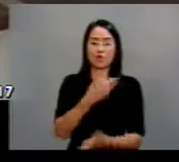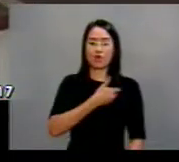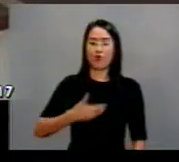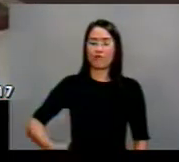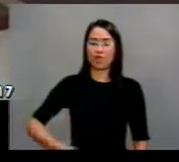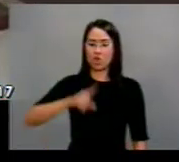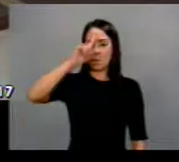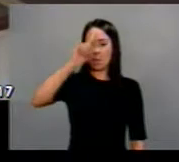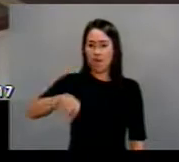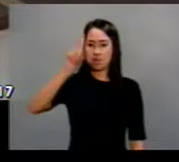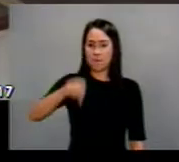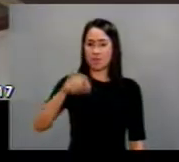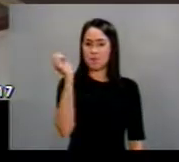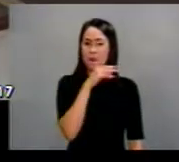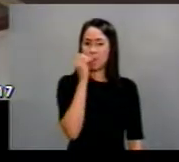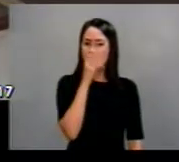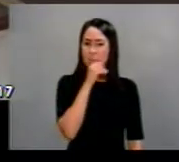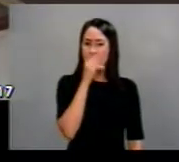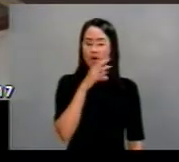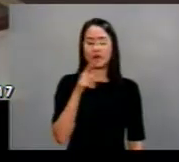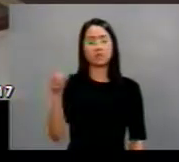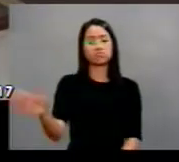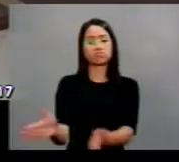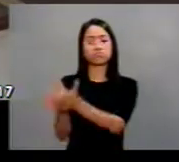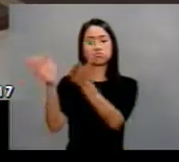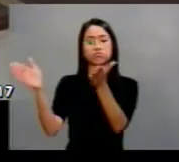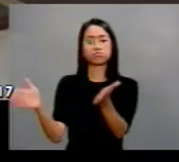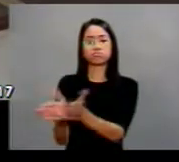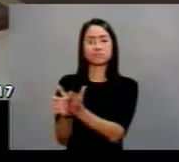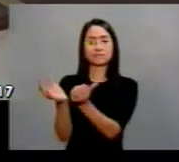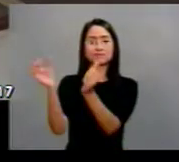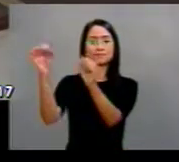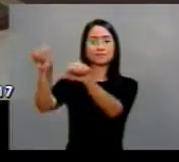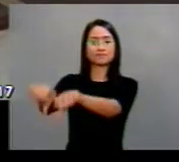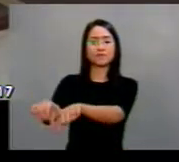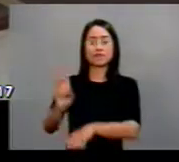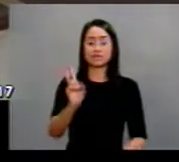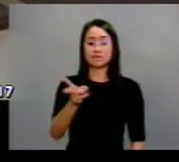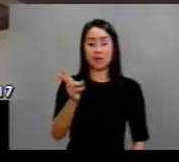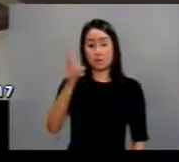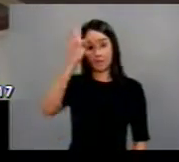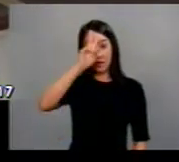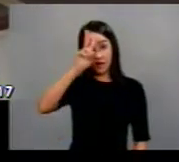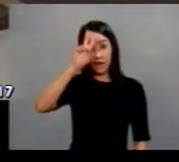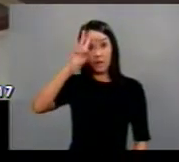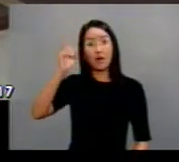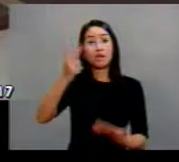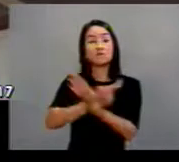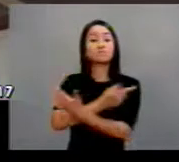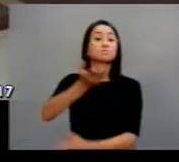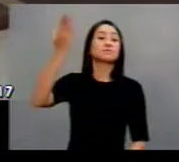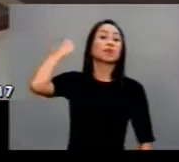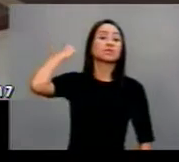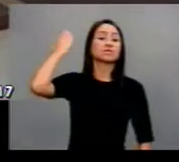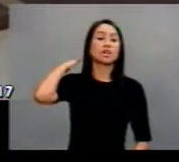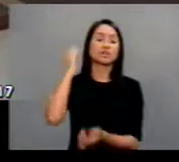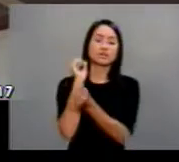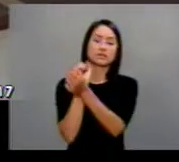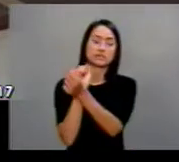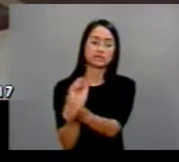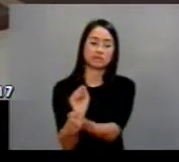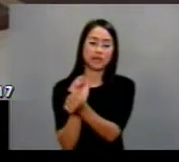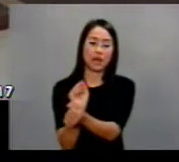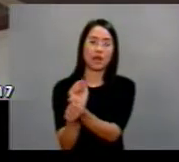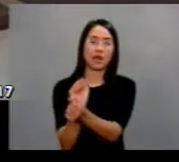desigualdade contra os mais pobres. Um país de herança escravagista. Um país profundamente desigual.